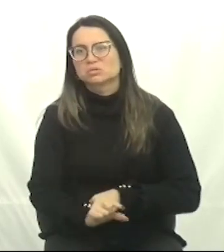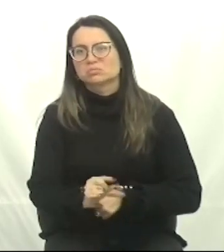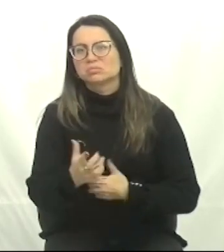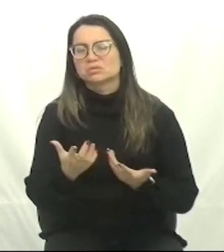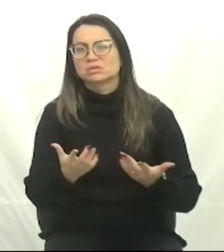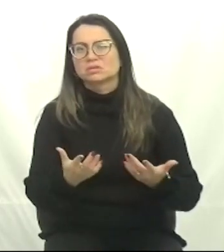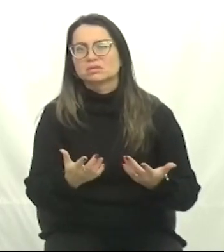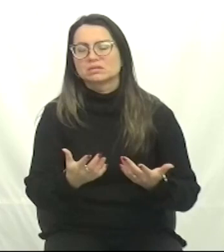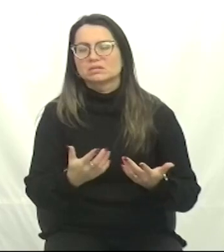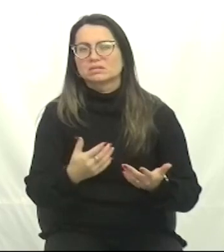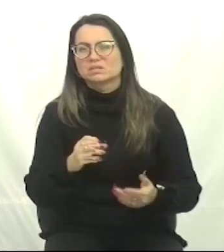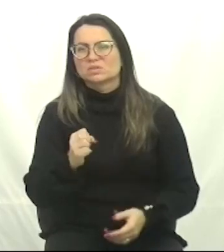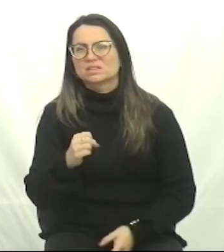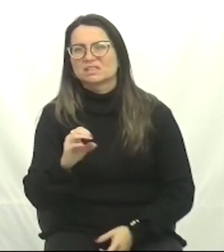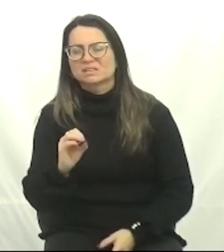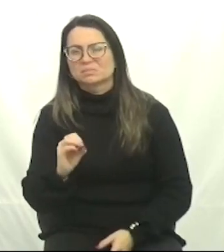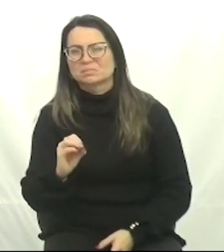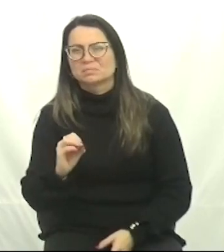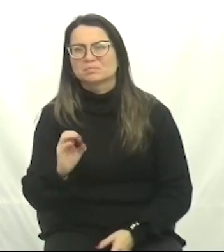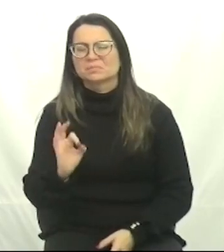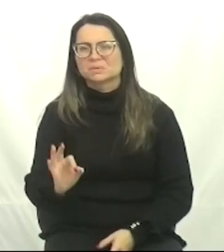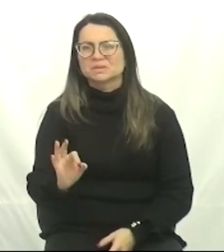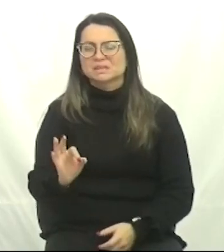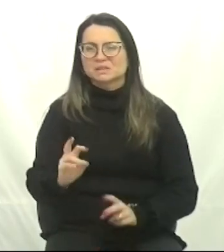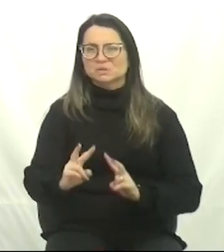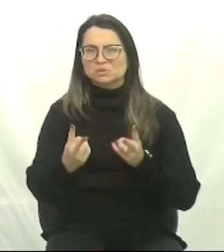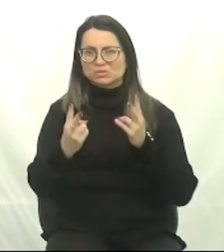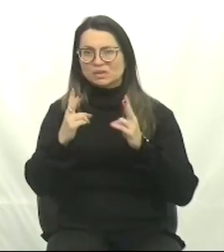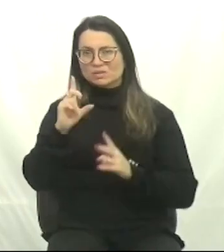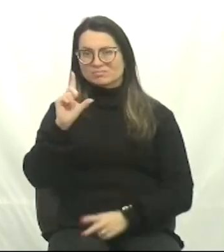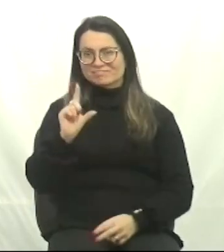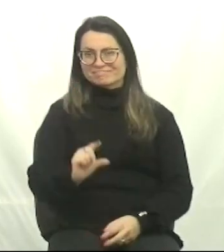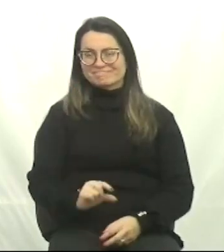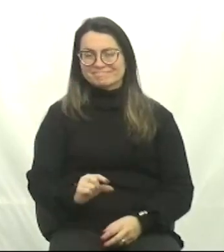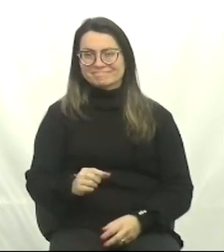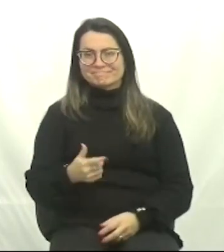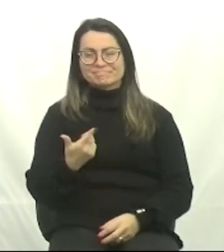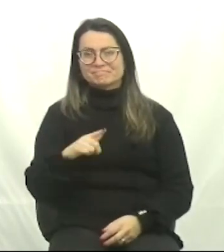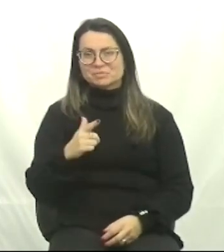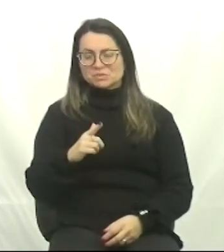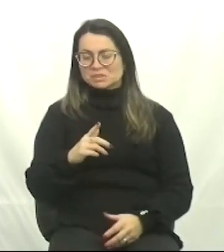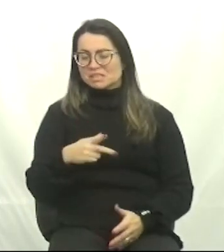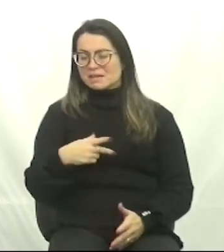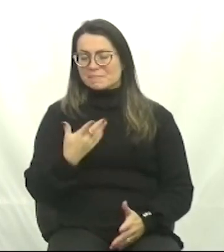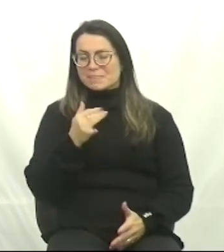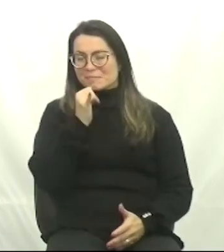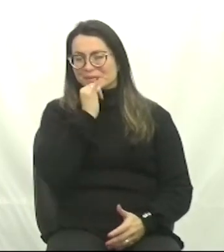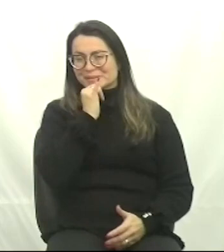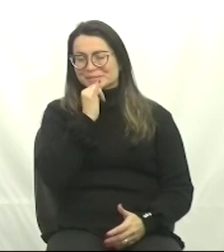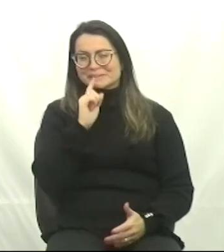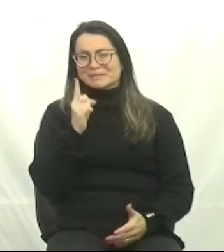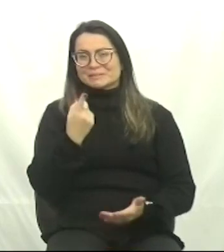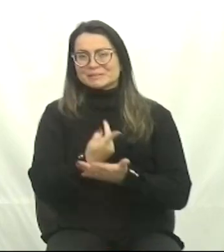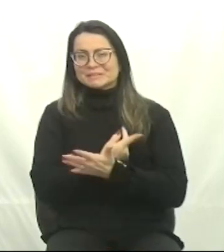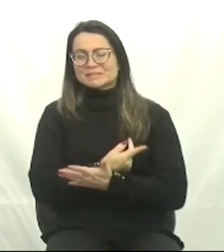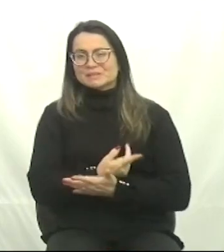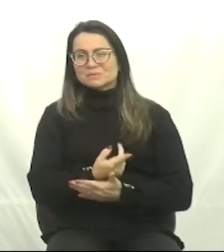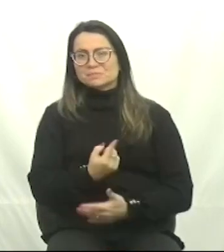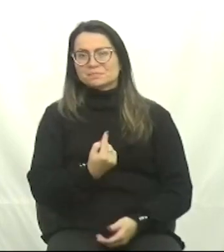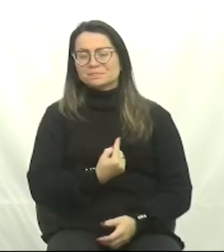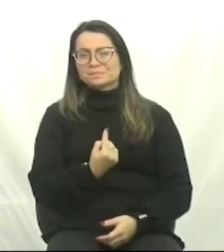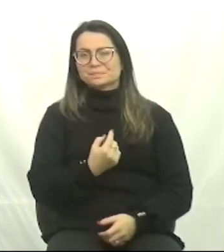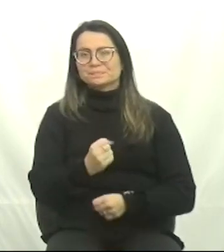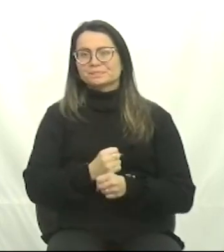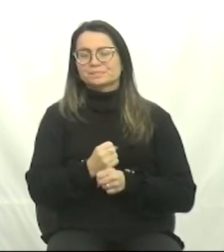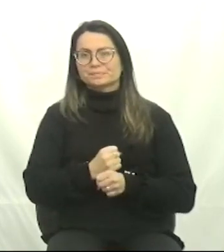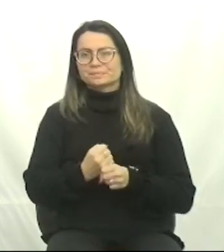todo, 80% no, da quantidade de bolsa, dizendo que não tinha dado certo. O primeiro ano de implantação de um